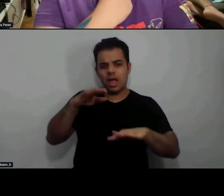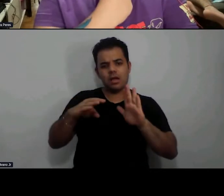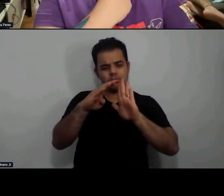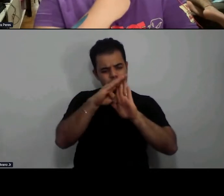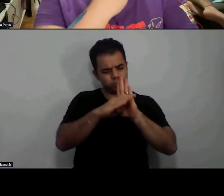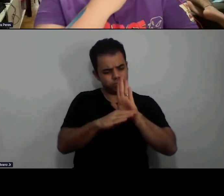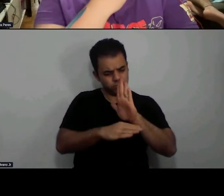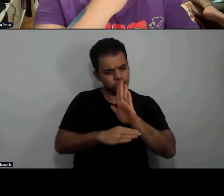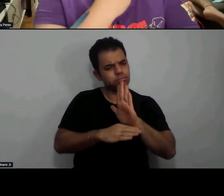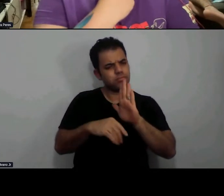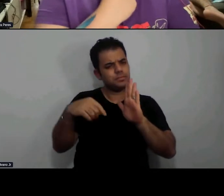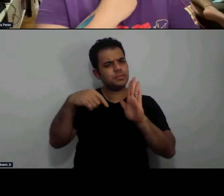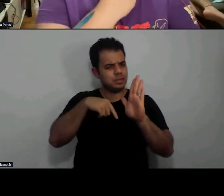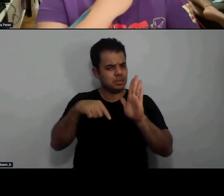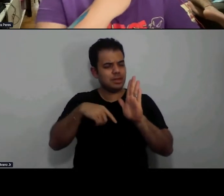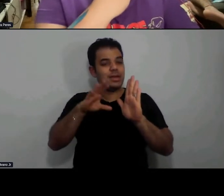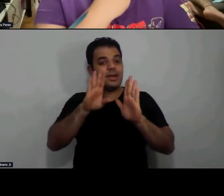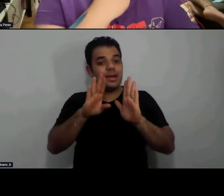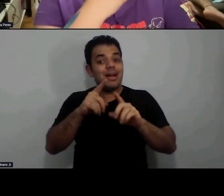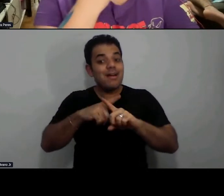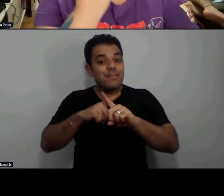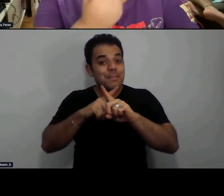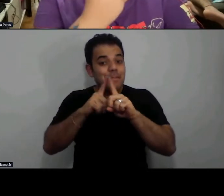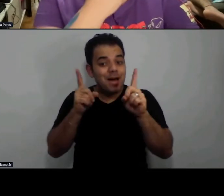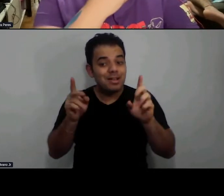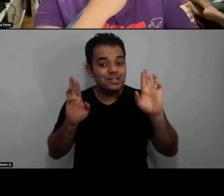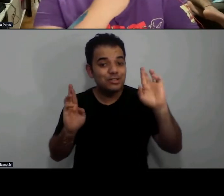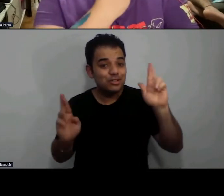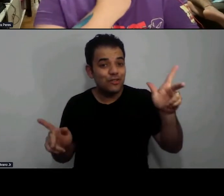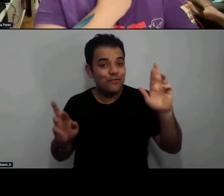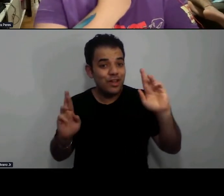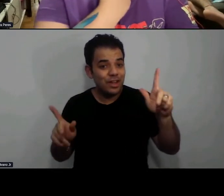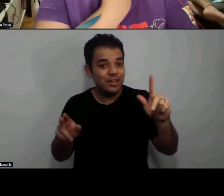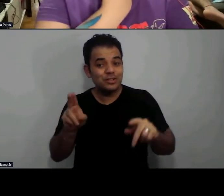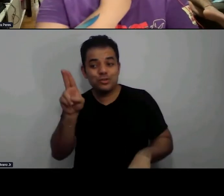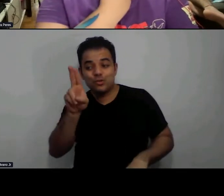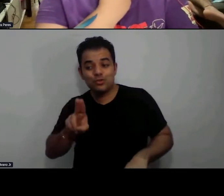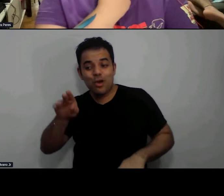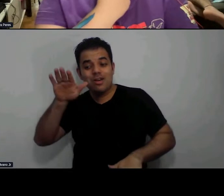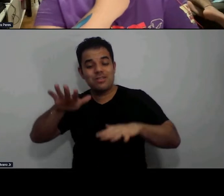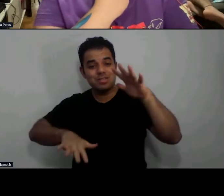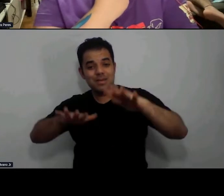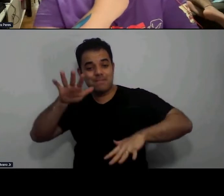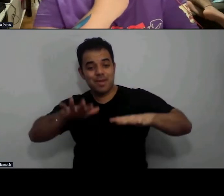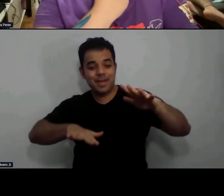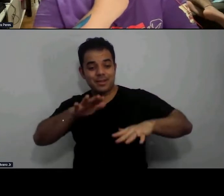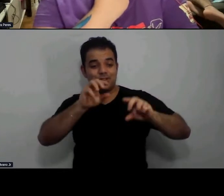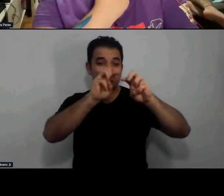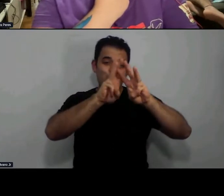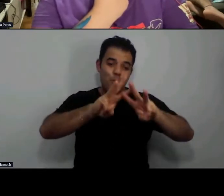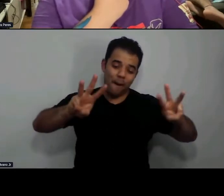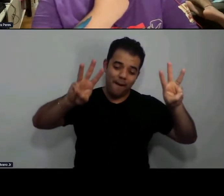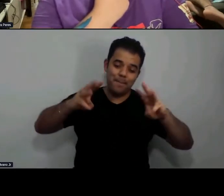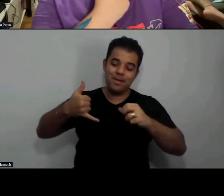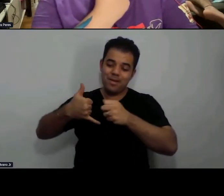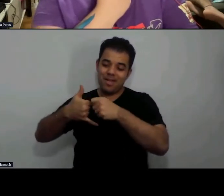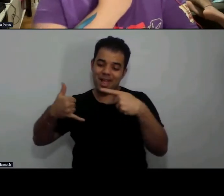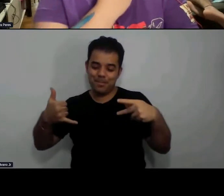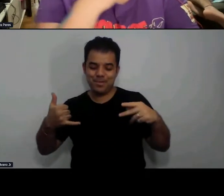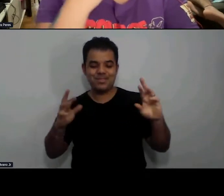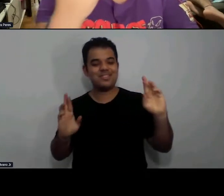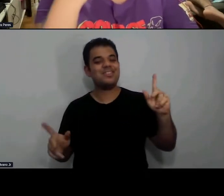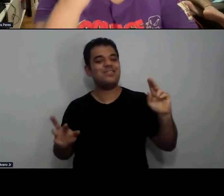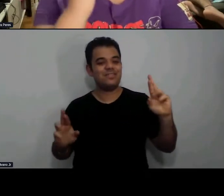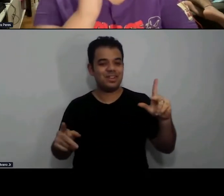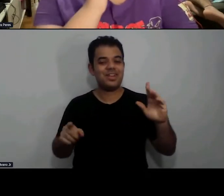digamos assim, mas que faz total diferença para o usuário, dependendo do contexto que ele está inserido. Então, avaliar,